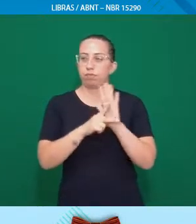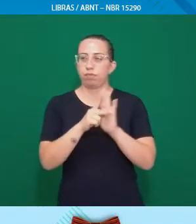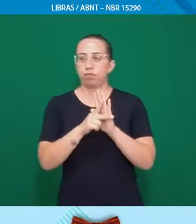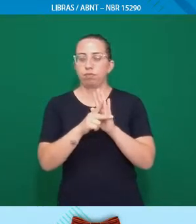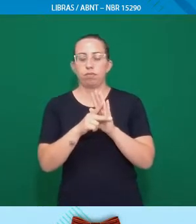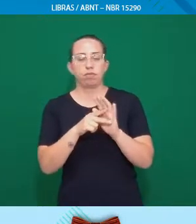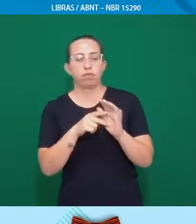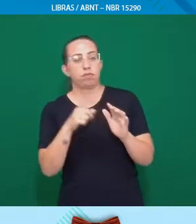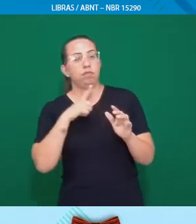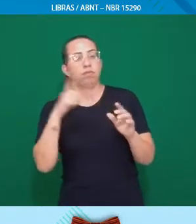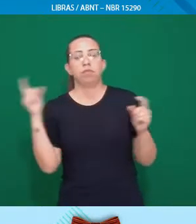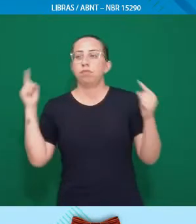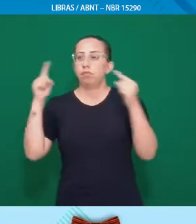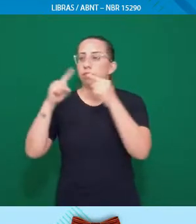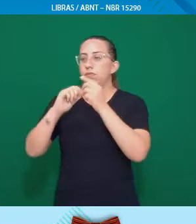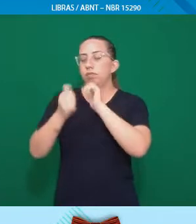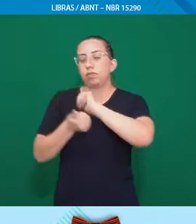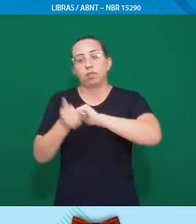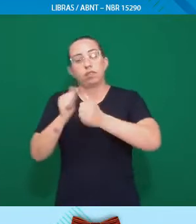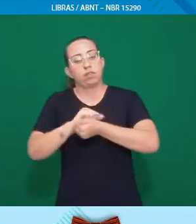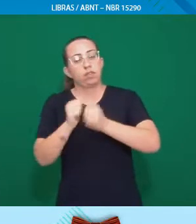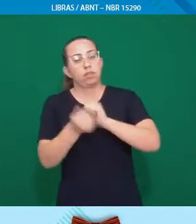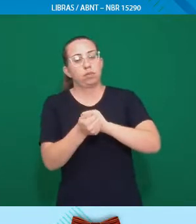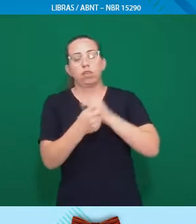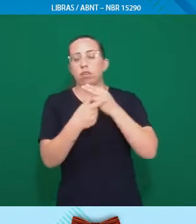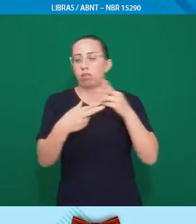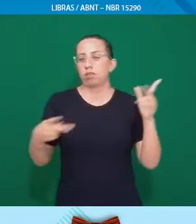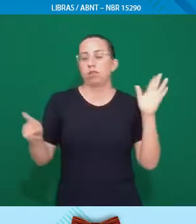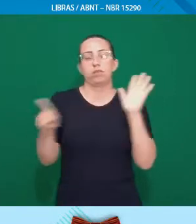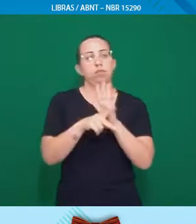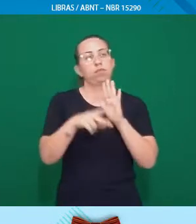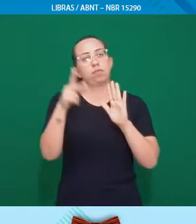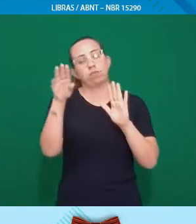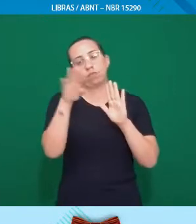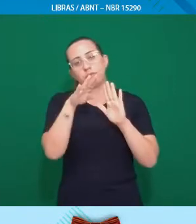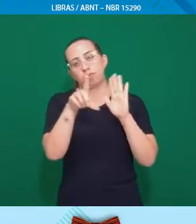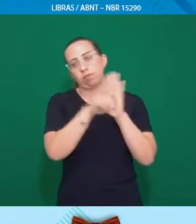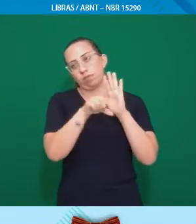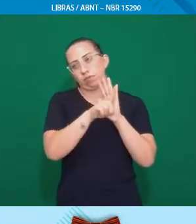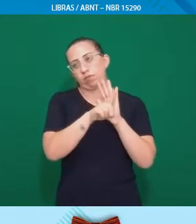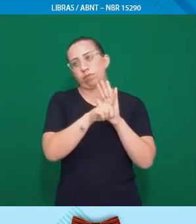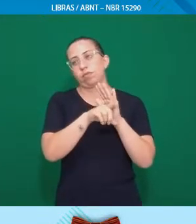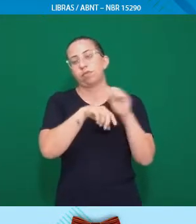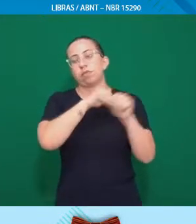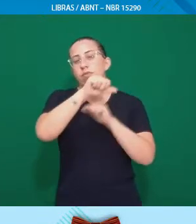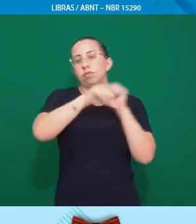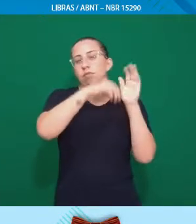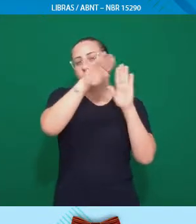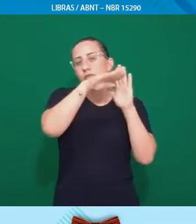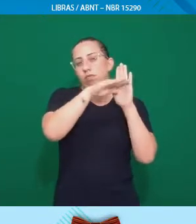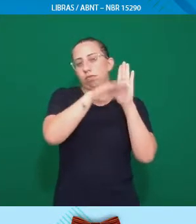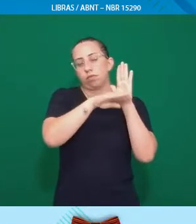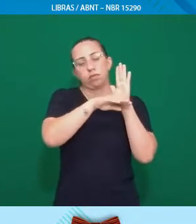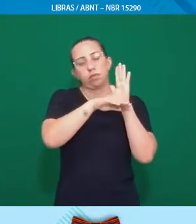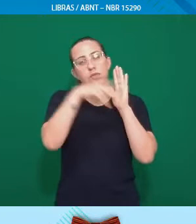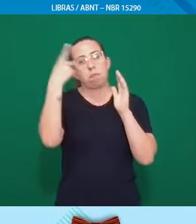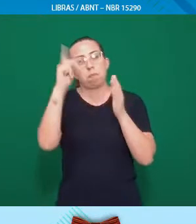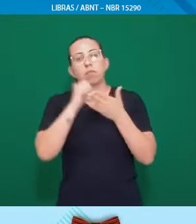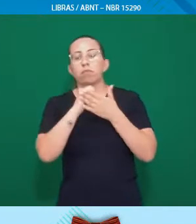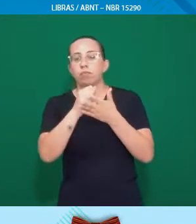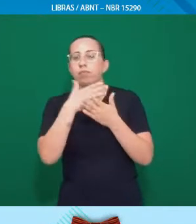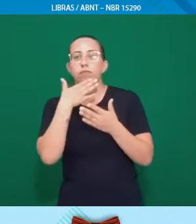Visa adequar dispositivos da lei municipal nº 4.527 2019 em especial para contemplar